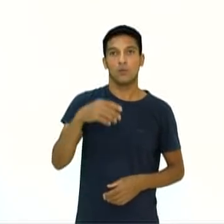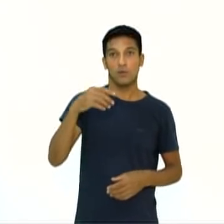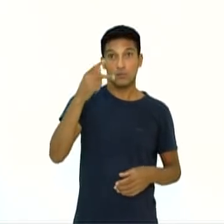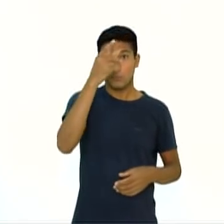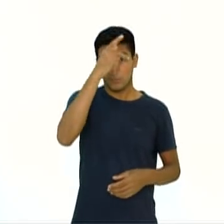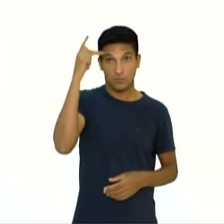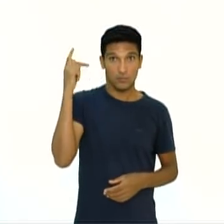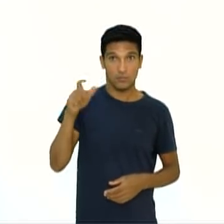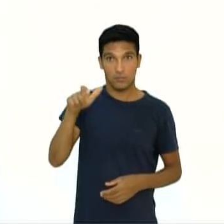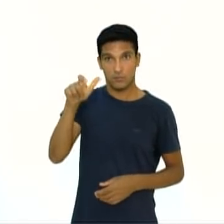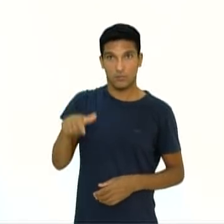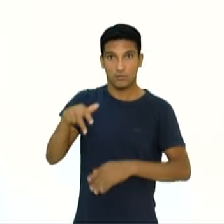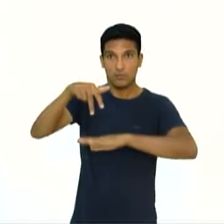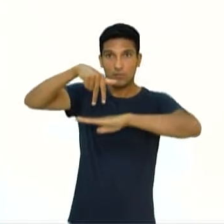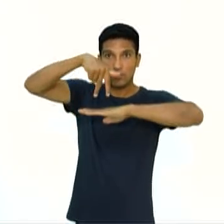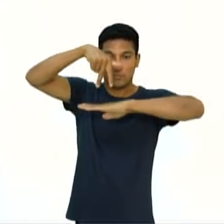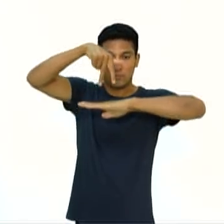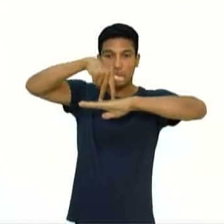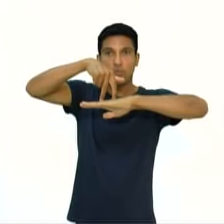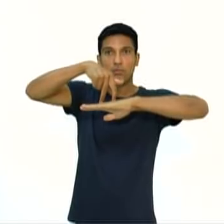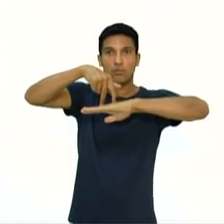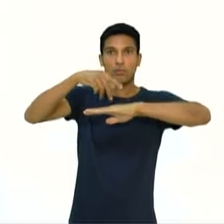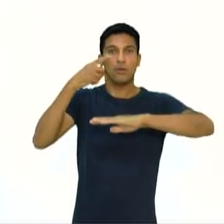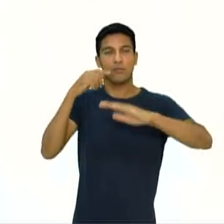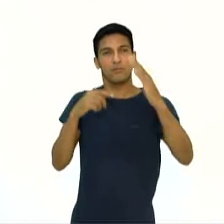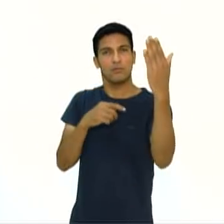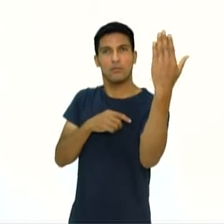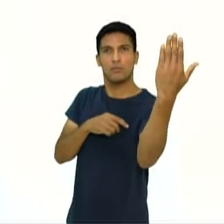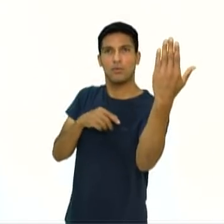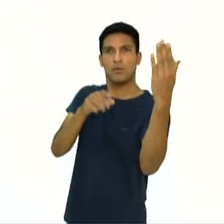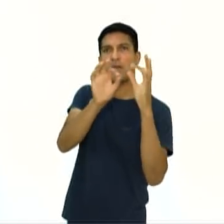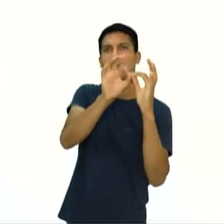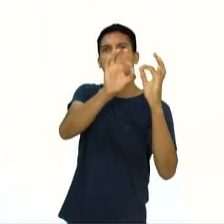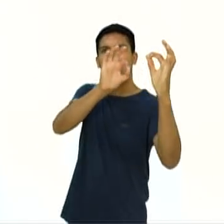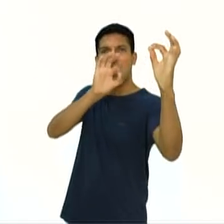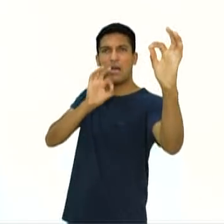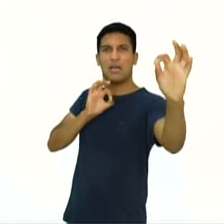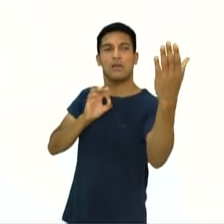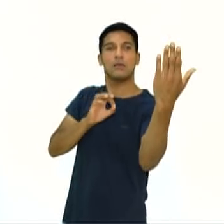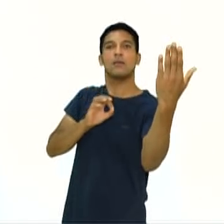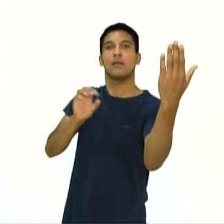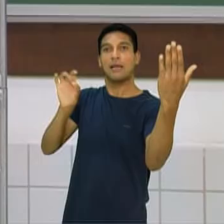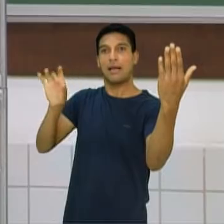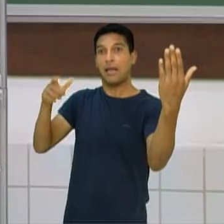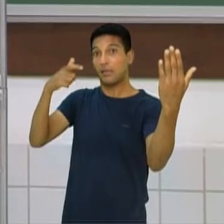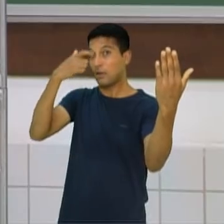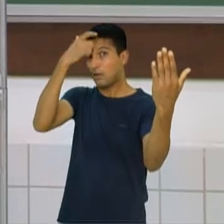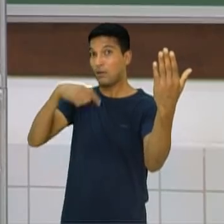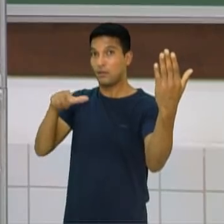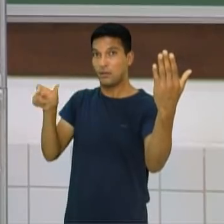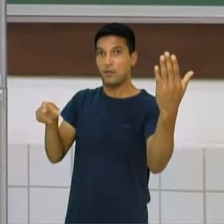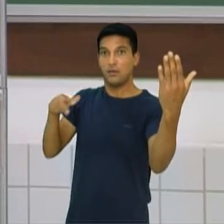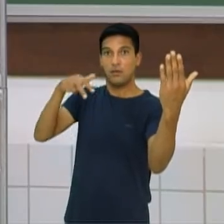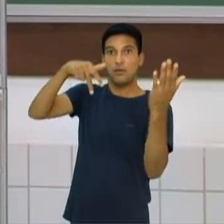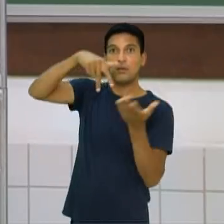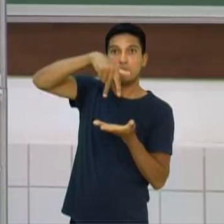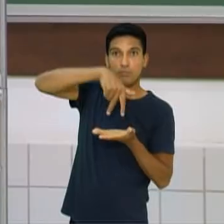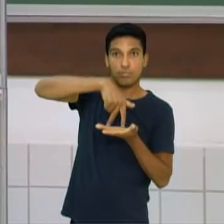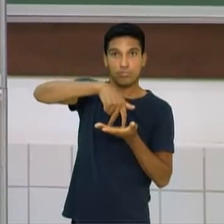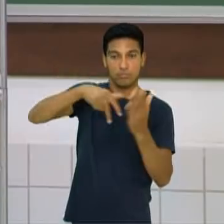cada distância daquela que nós vimos do alvo, cada arqueiro vai lançar